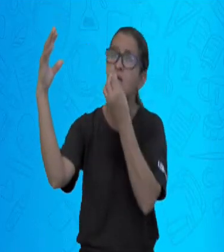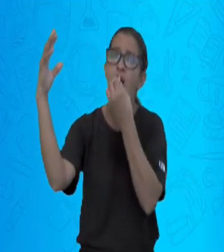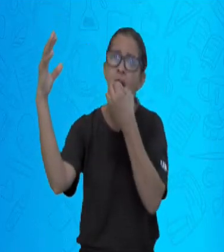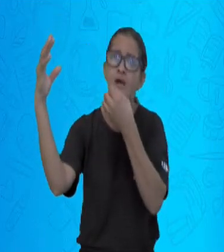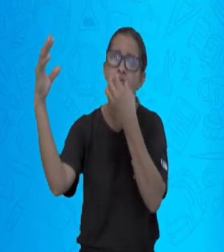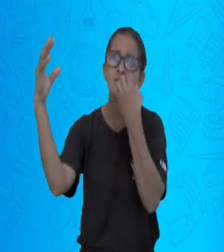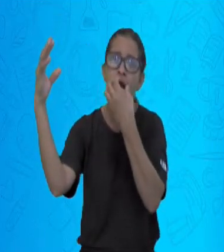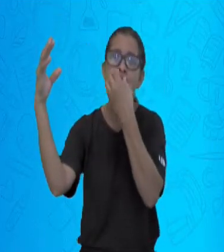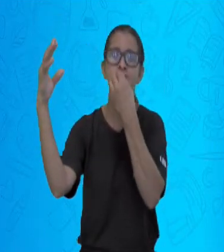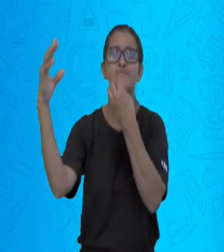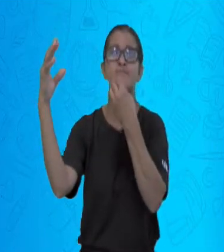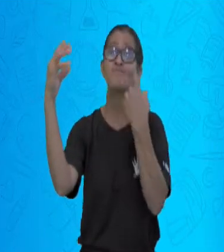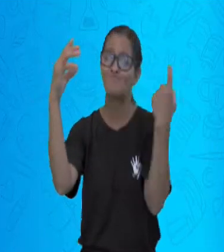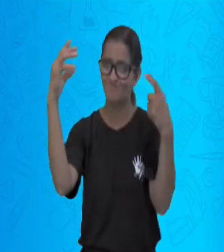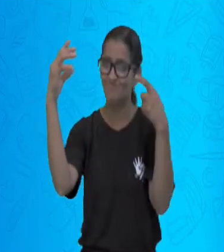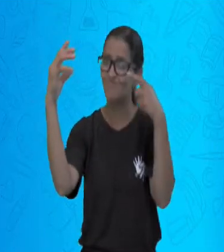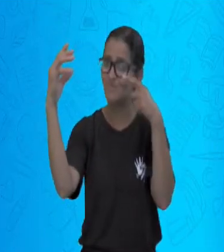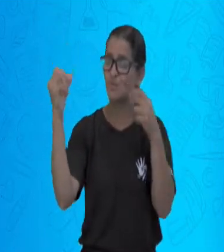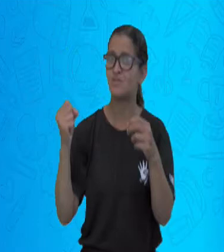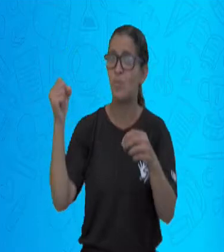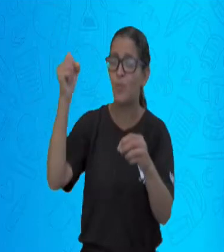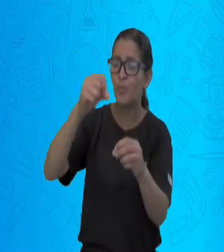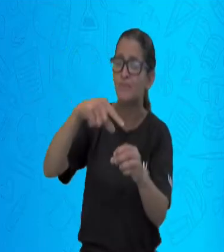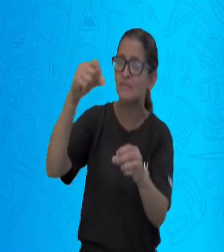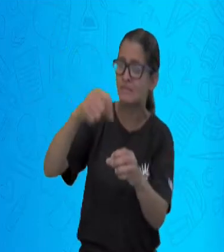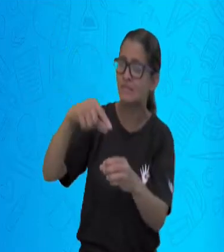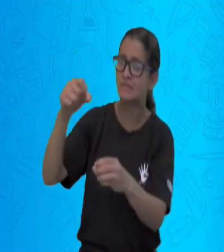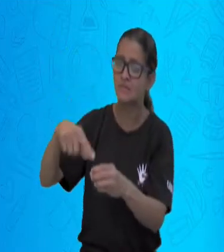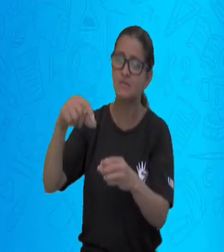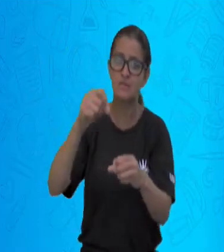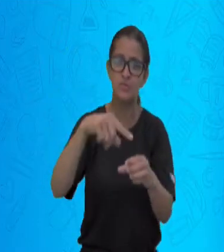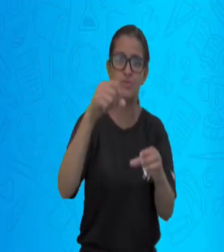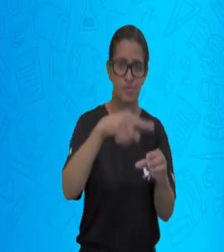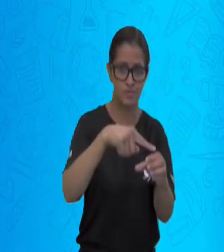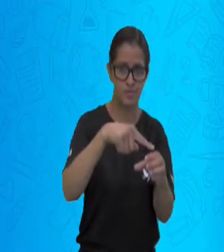plantações que, diferentemente antigamente, não tinham essa